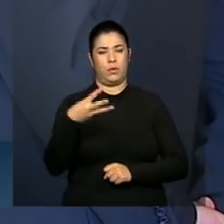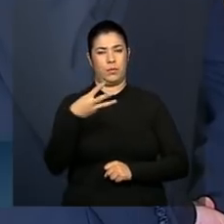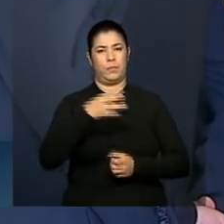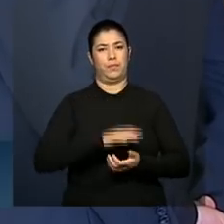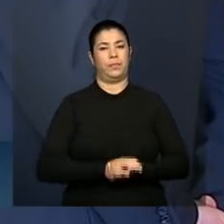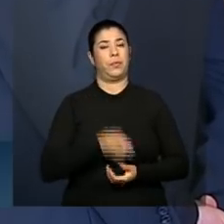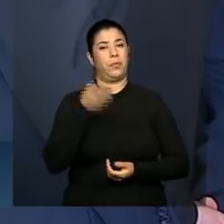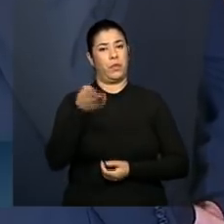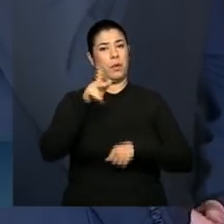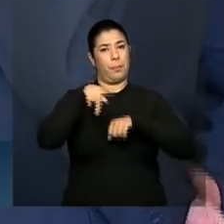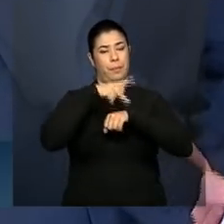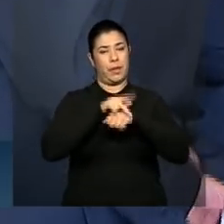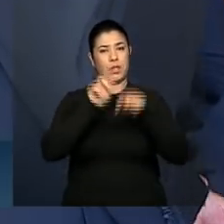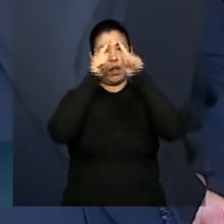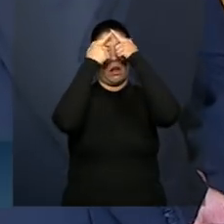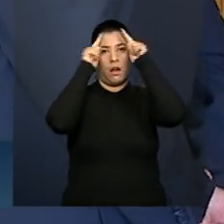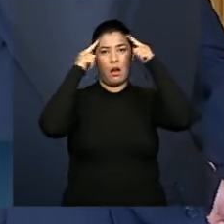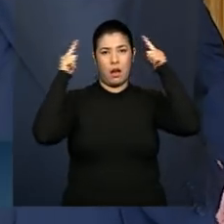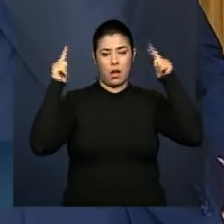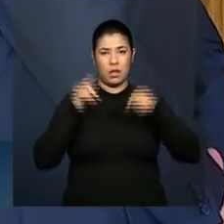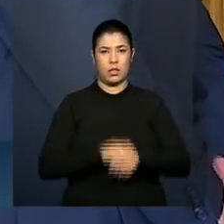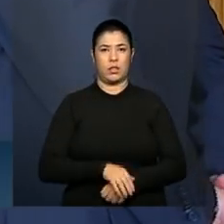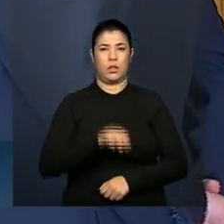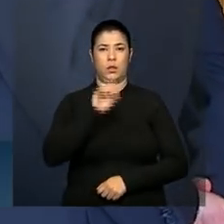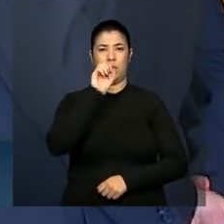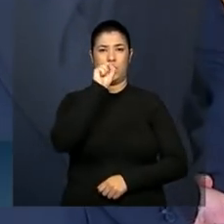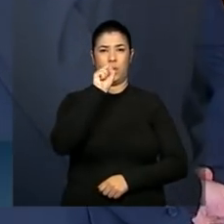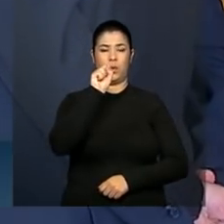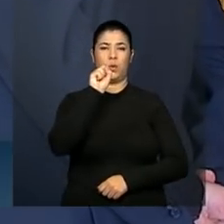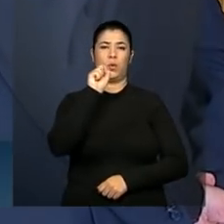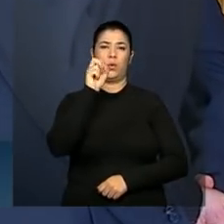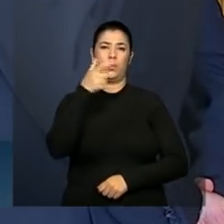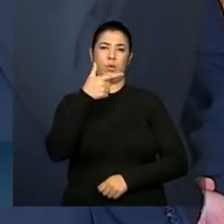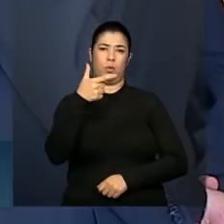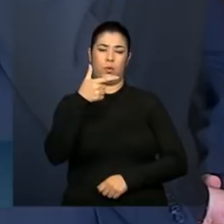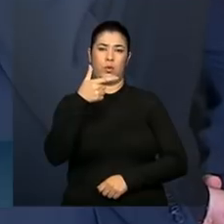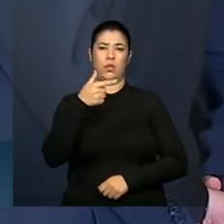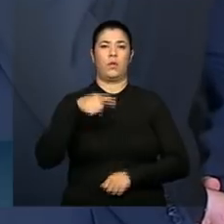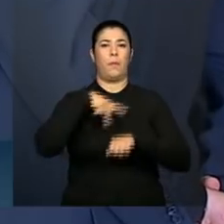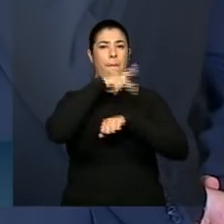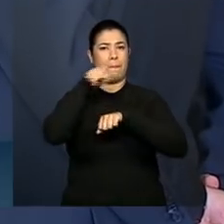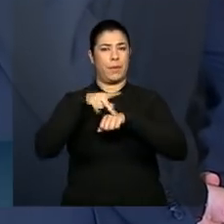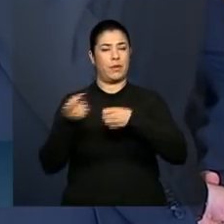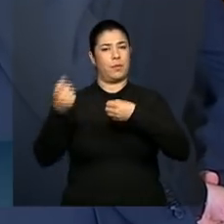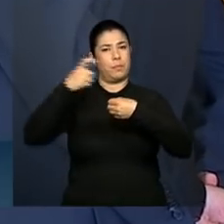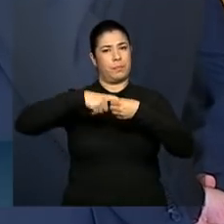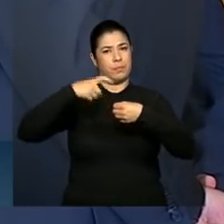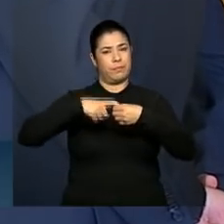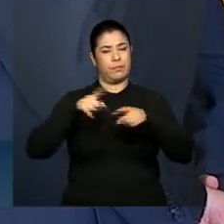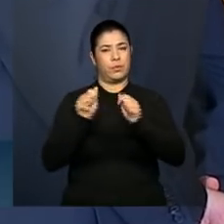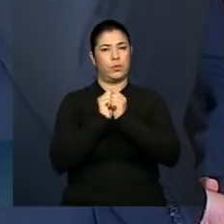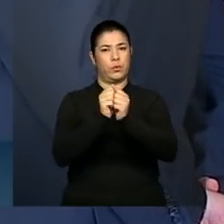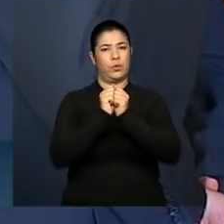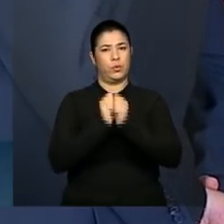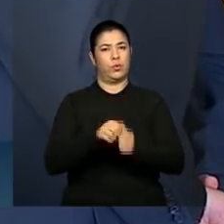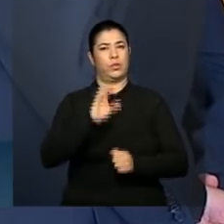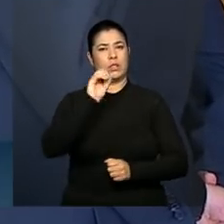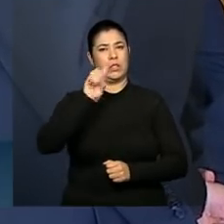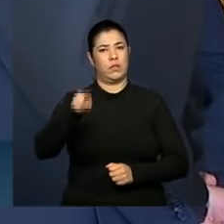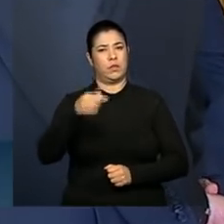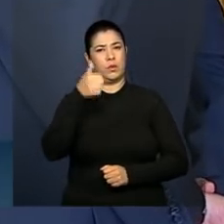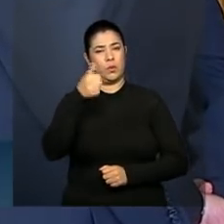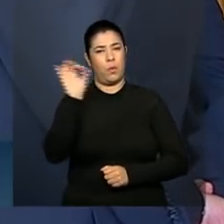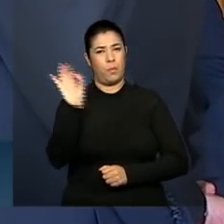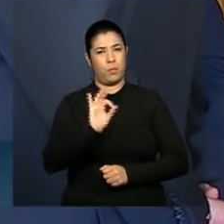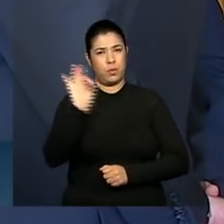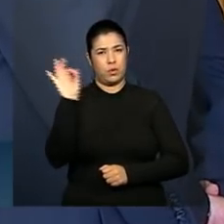A Grécia foi o 82º parceiro comercial brasileiro, com participação de 0,1% no comércio